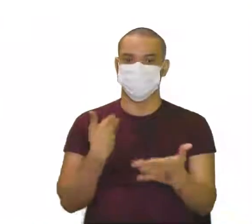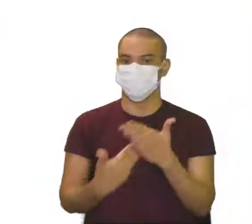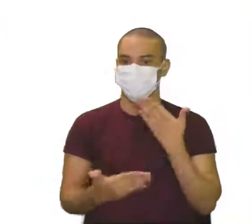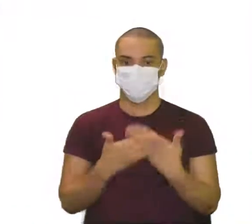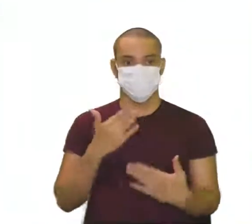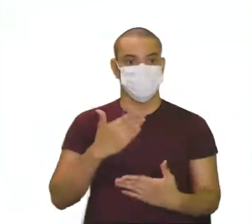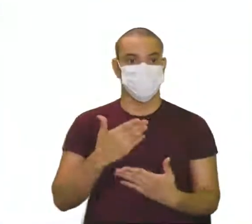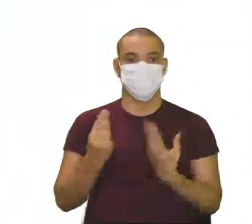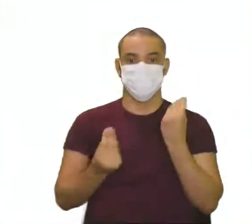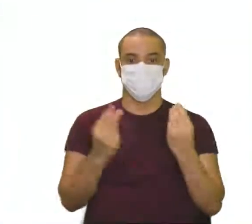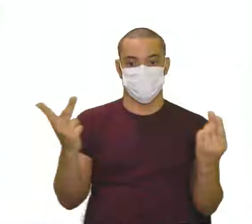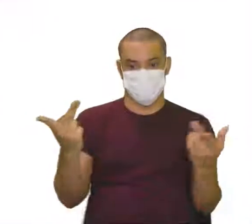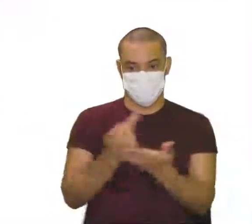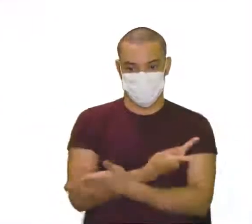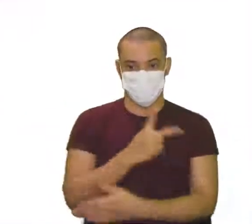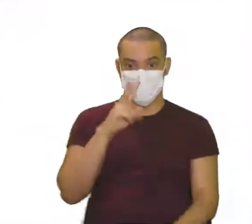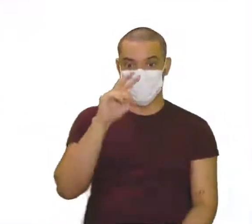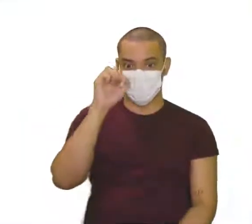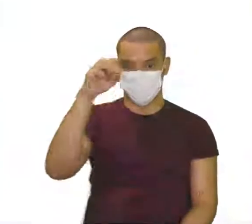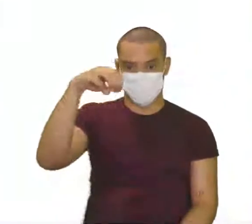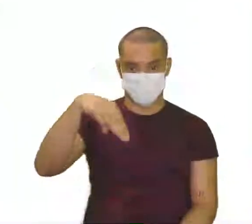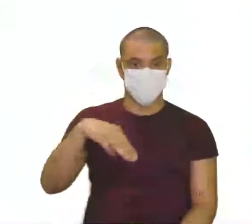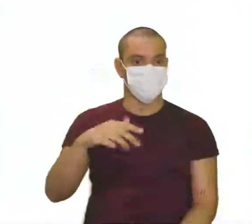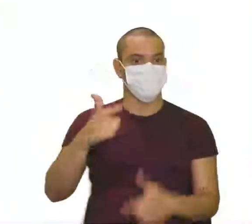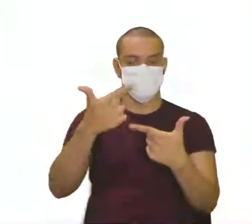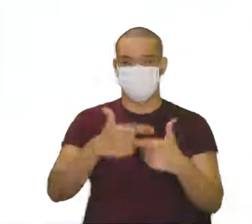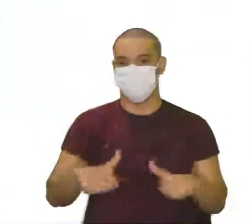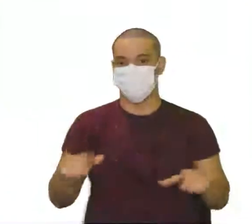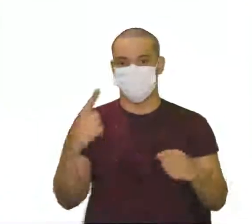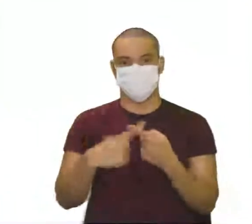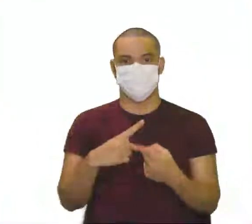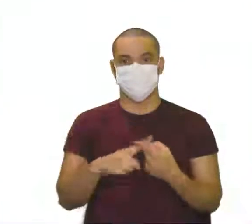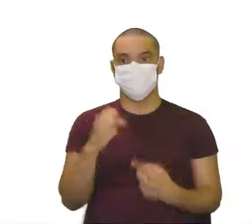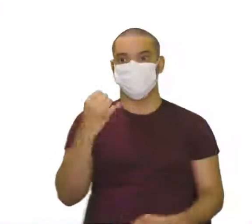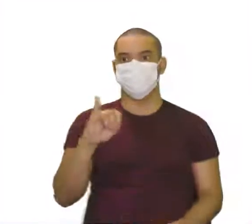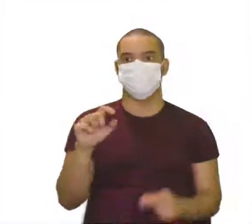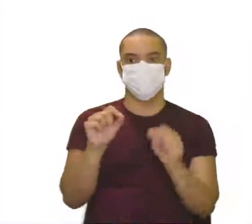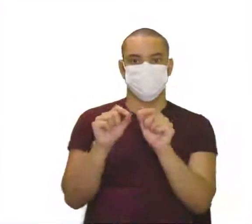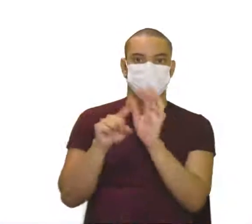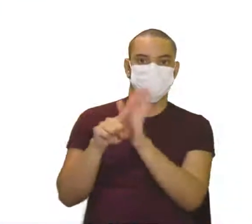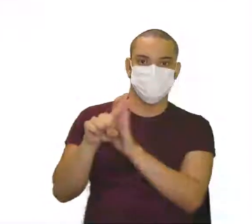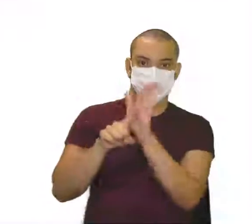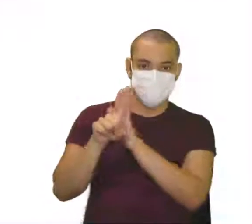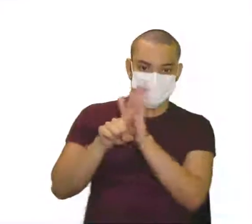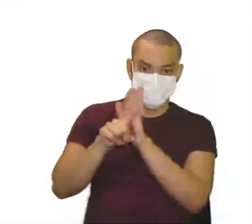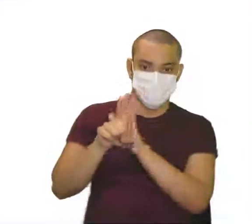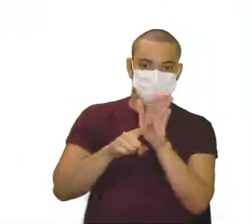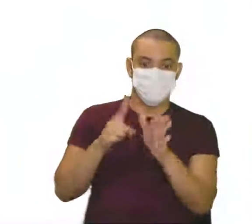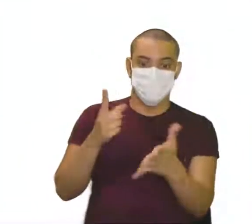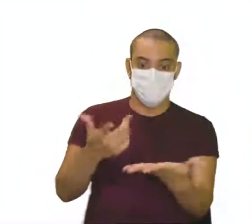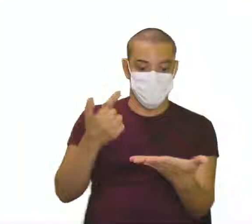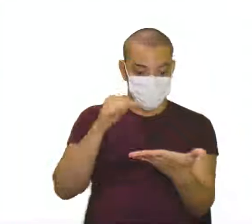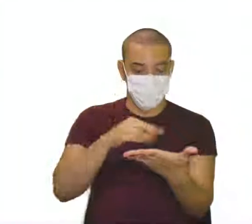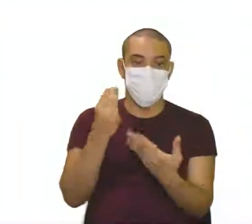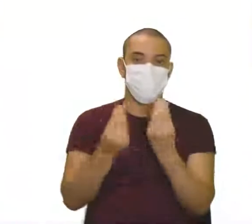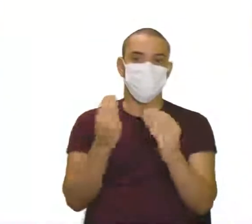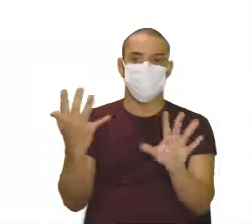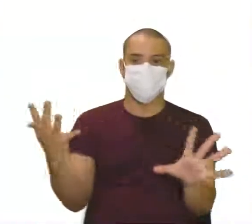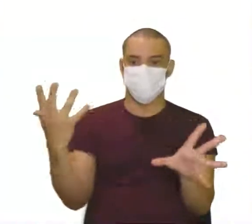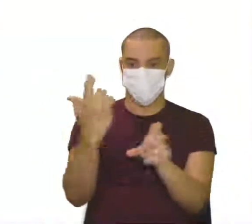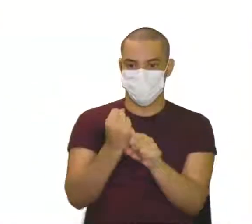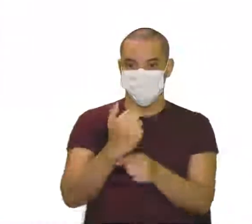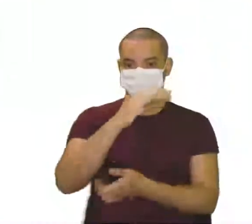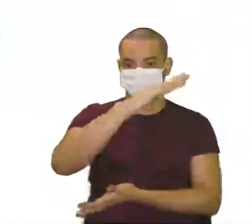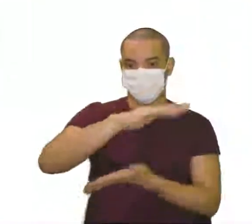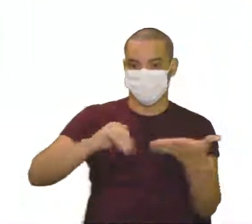carga aqui, essa força magnética vai ser nula, porque se você for pegar aqui o ângulo, né, colocado aqui e tirar